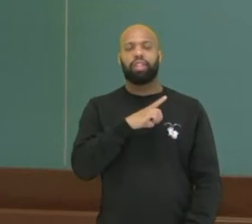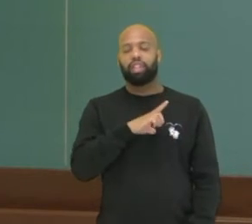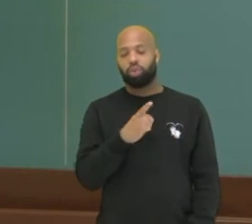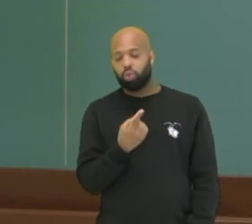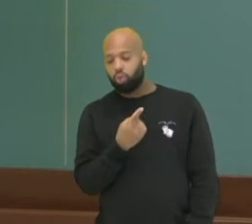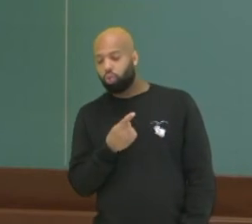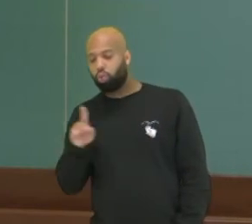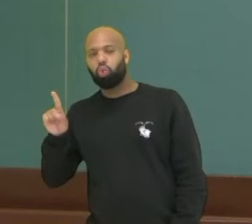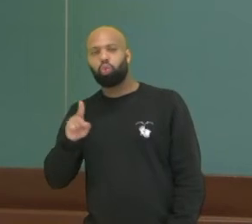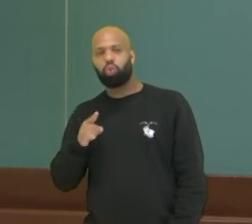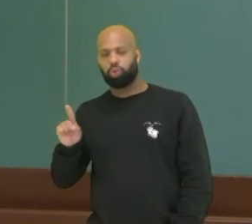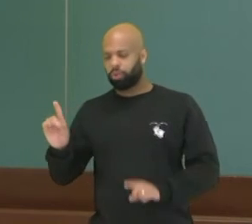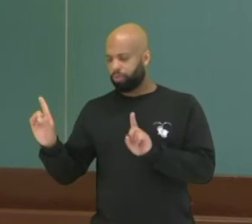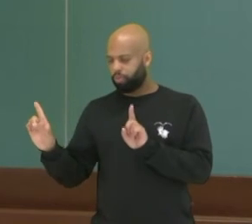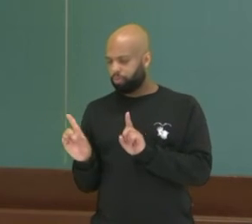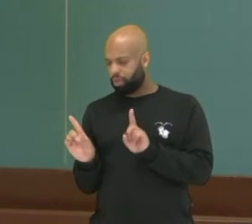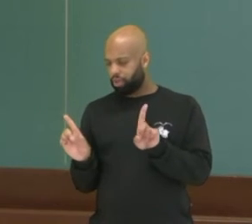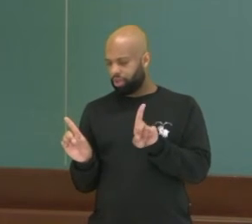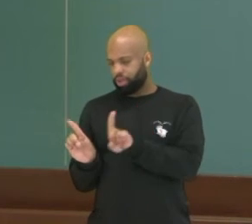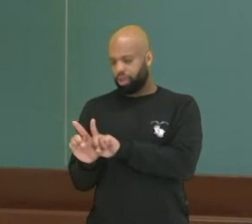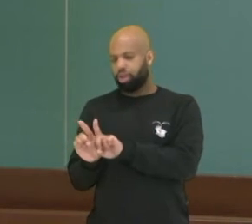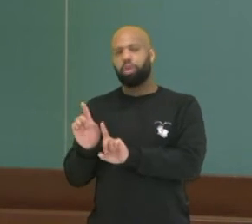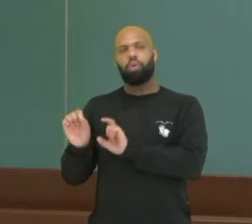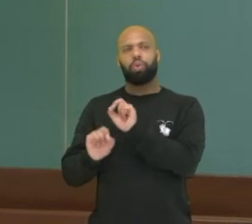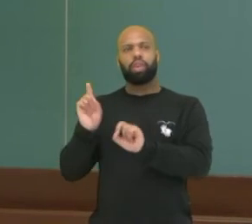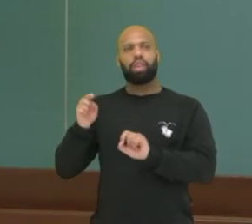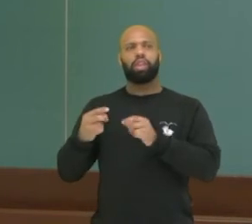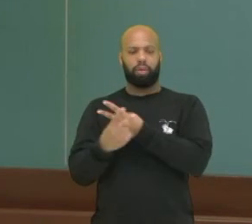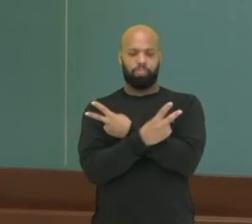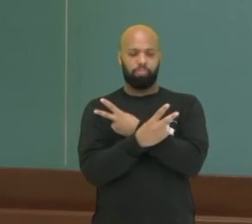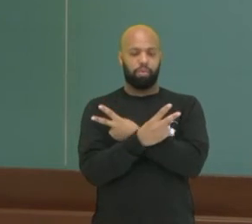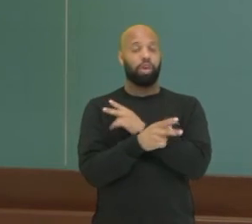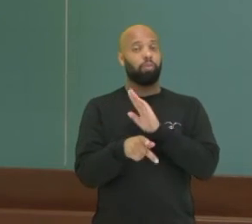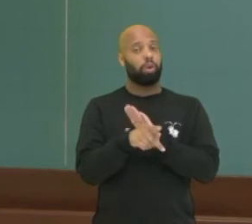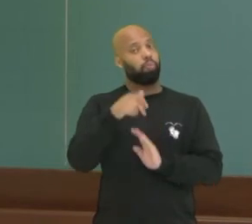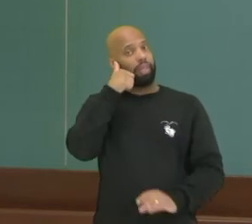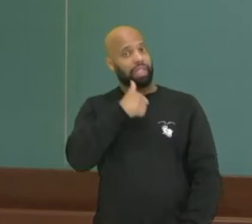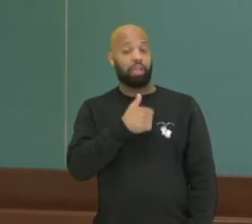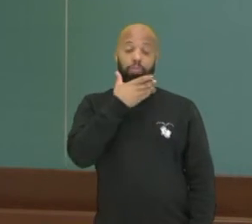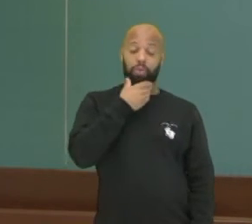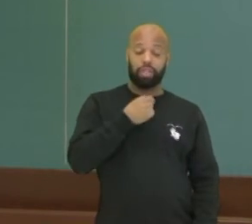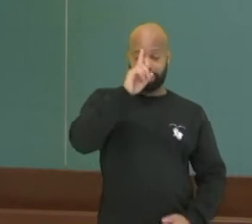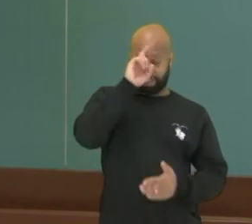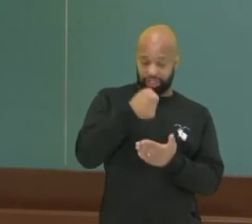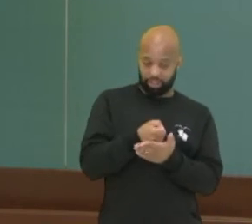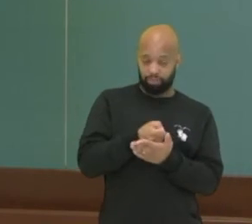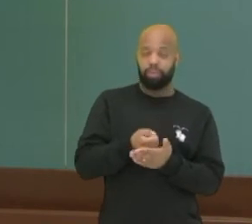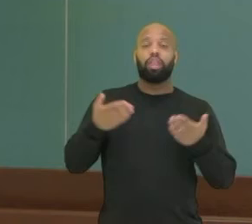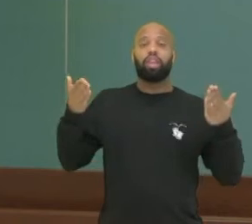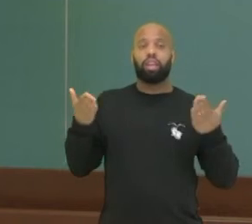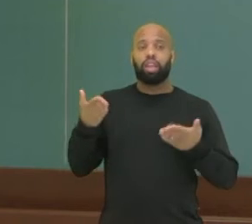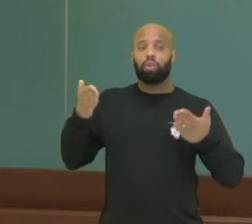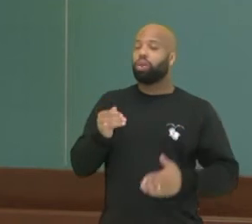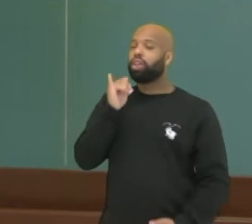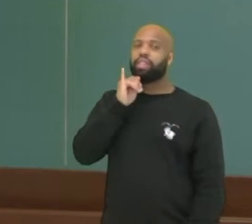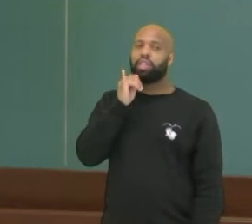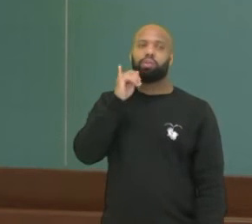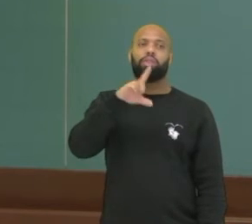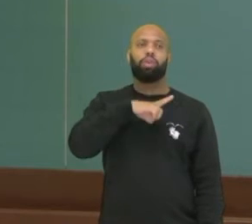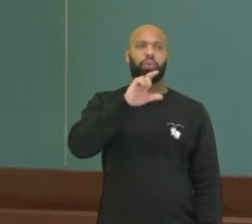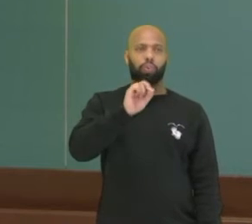o último par é o par de cromossomos sexuais. Neste exemplo aqui, nós